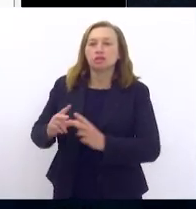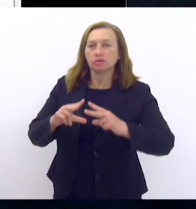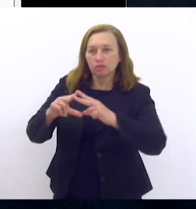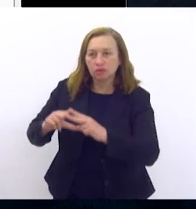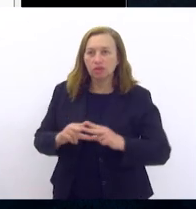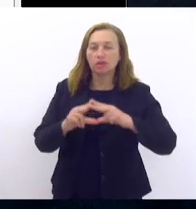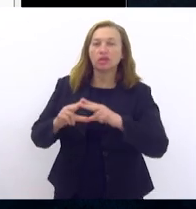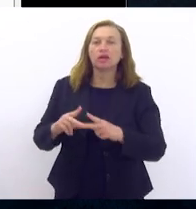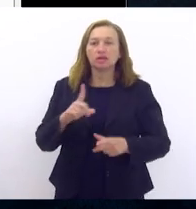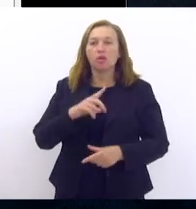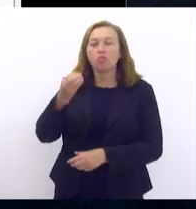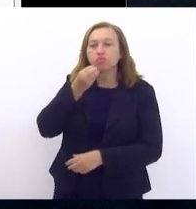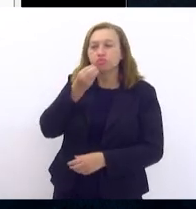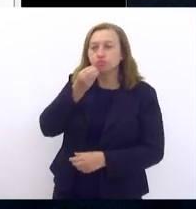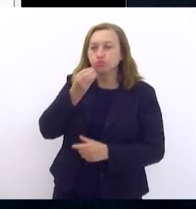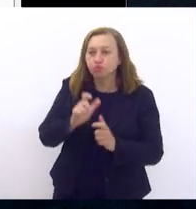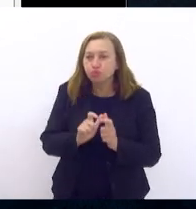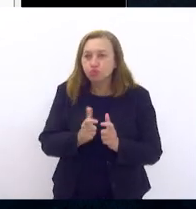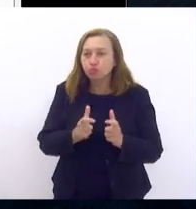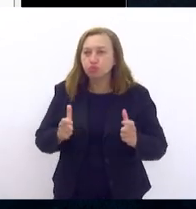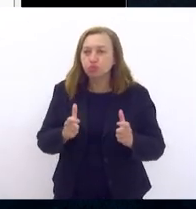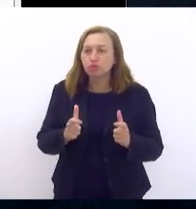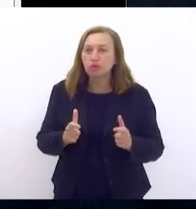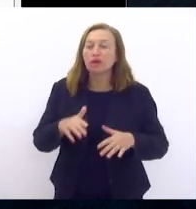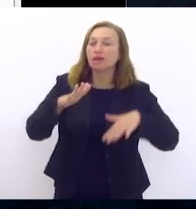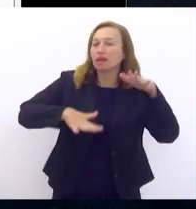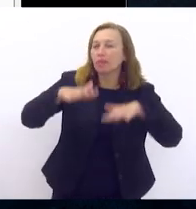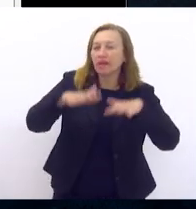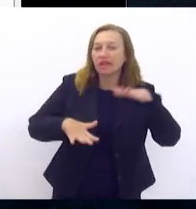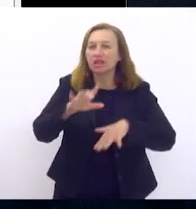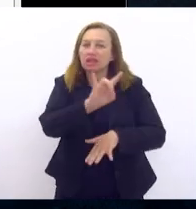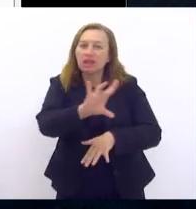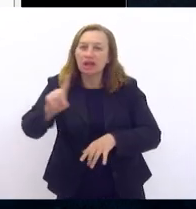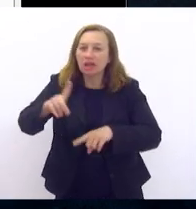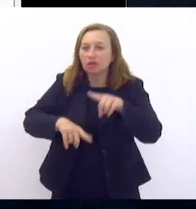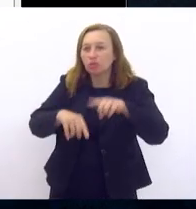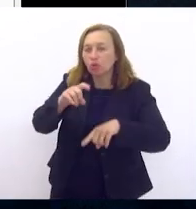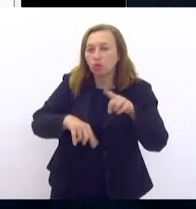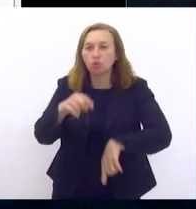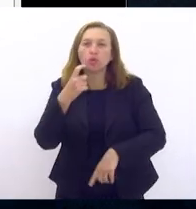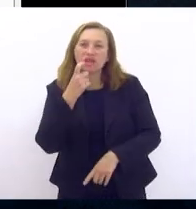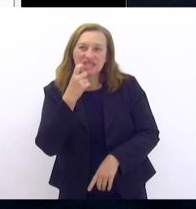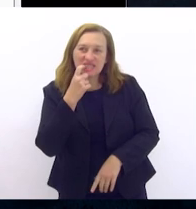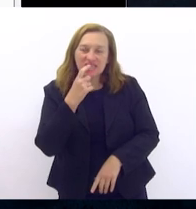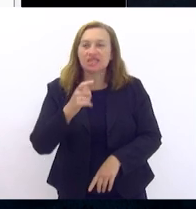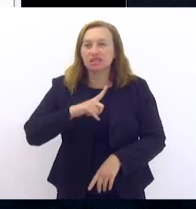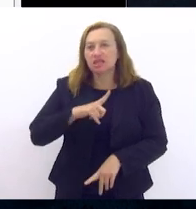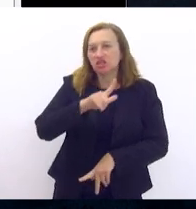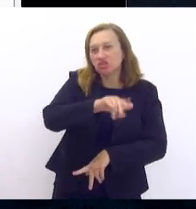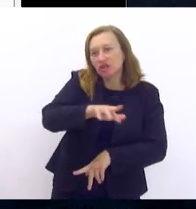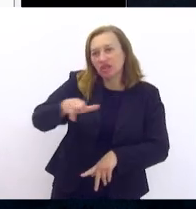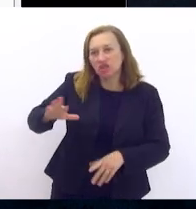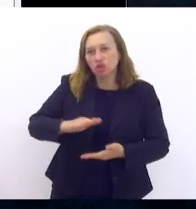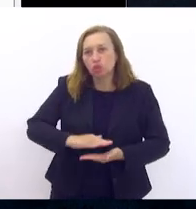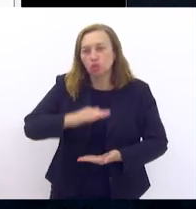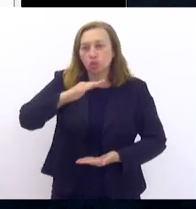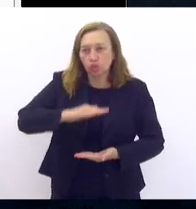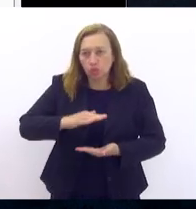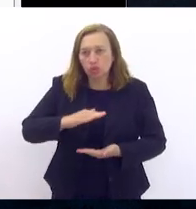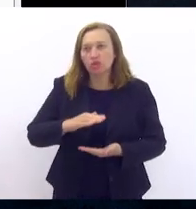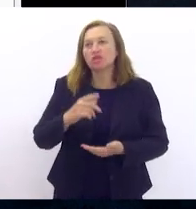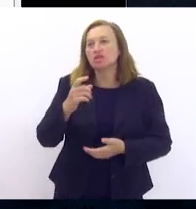de aumentar tanto índice Global como dependendo de cada Material Plástico a gente tem diferentes a gente tem níveis diferentes de